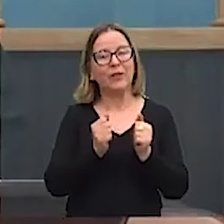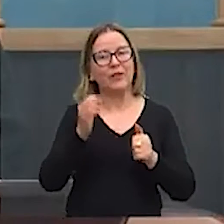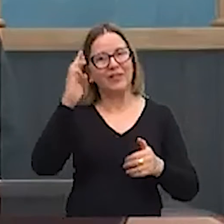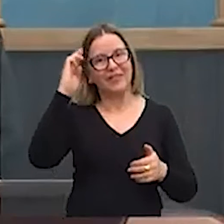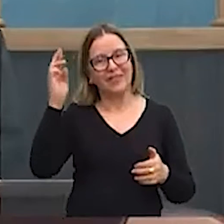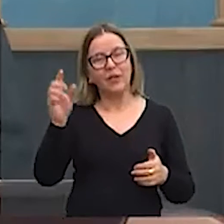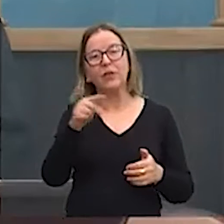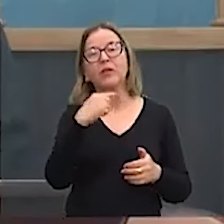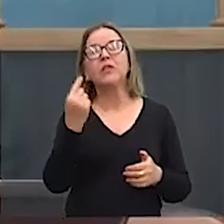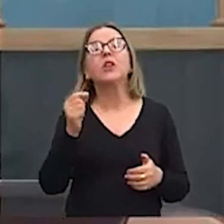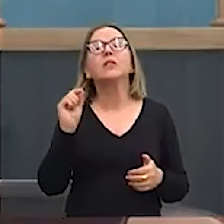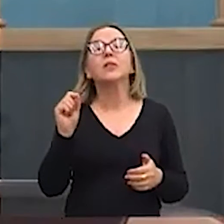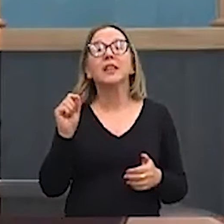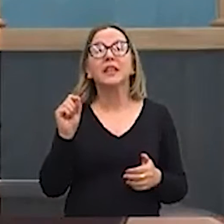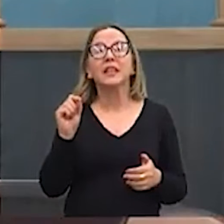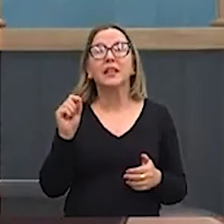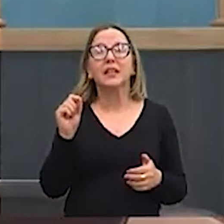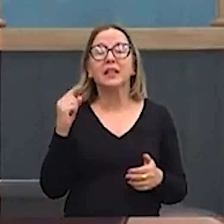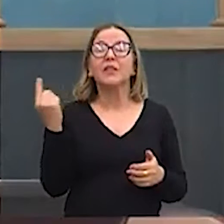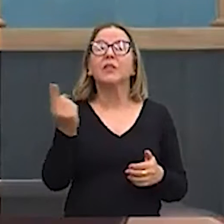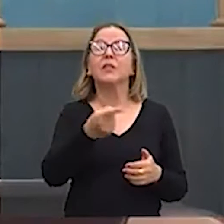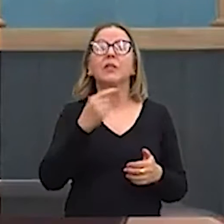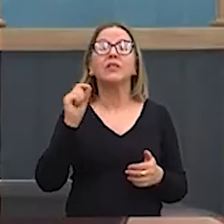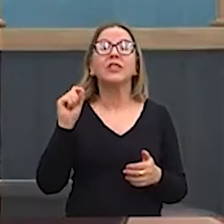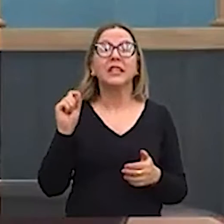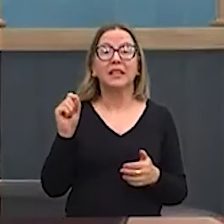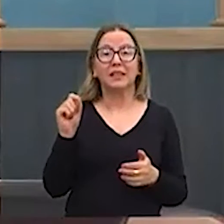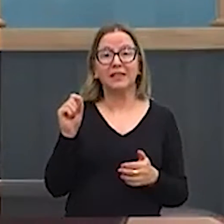nosso de quem?